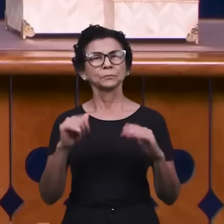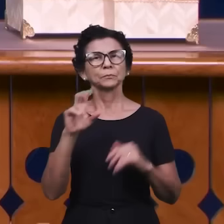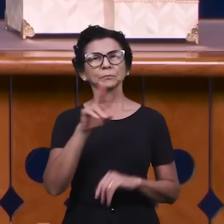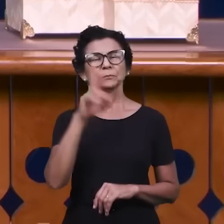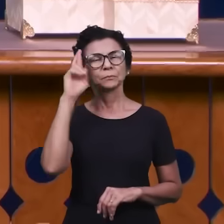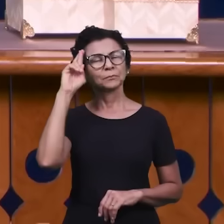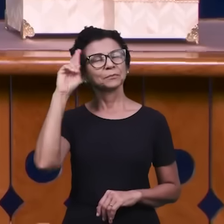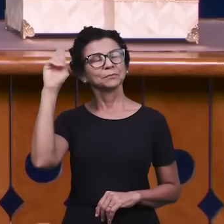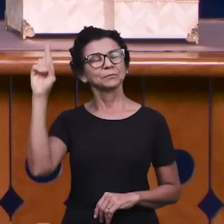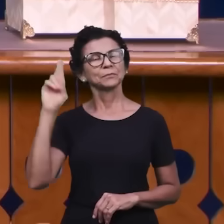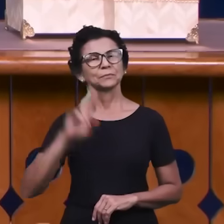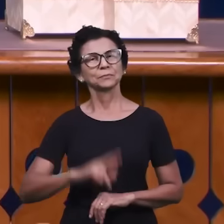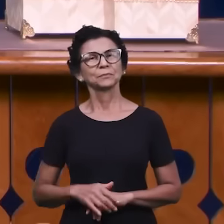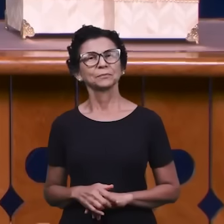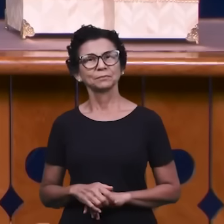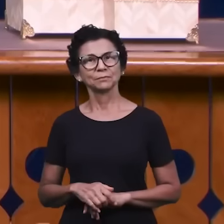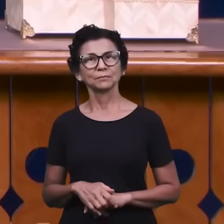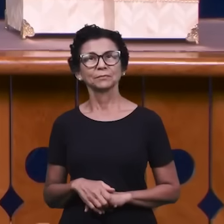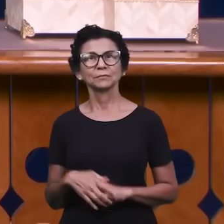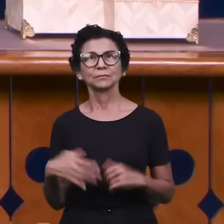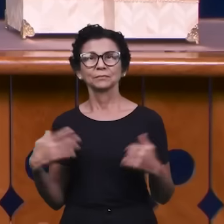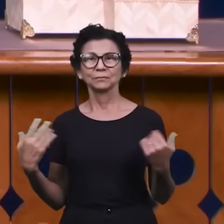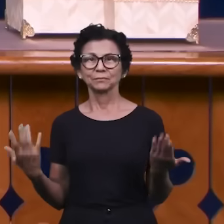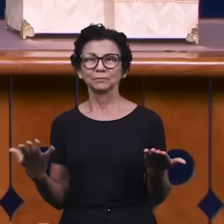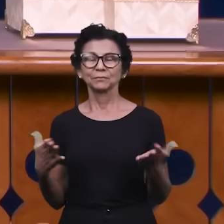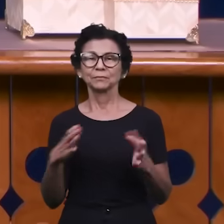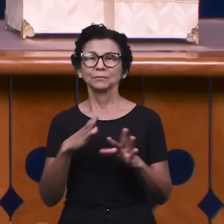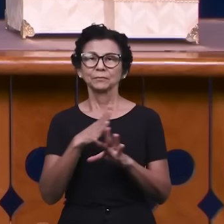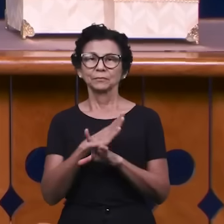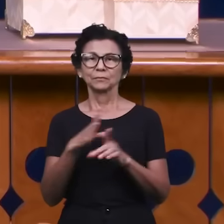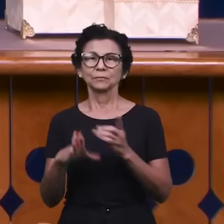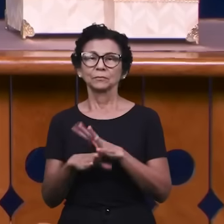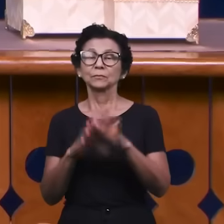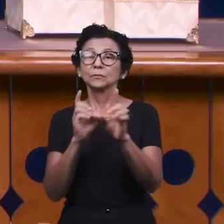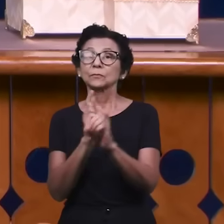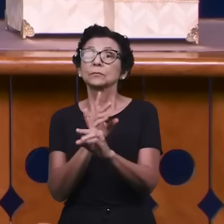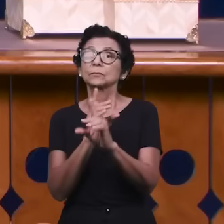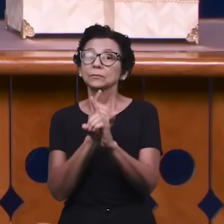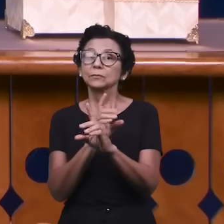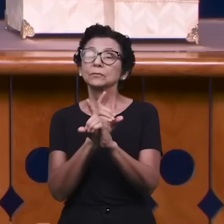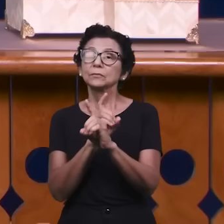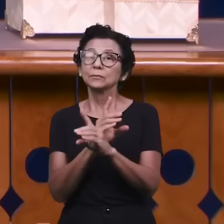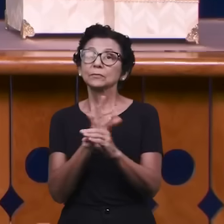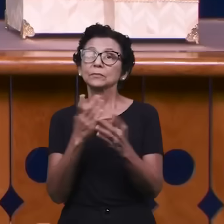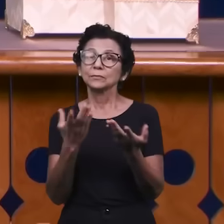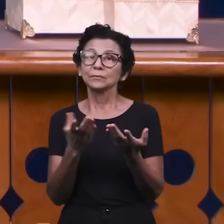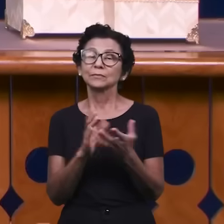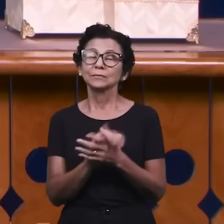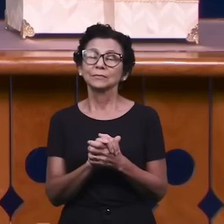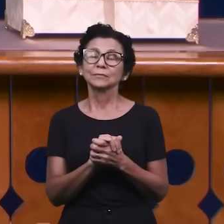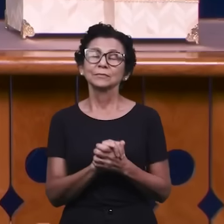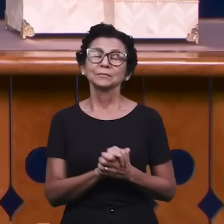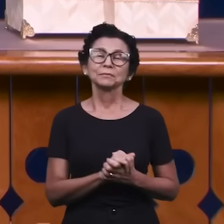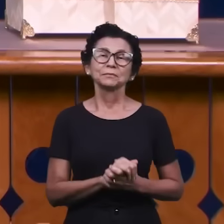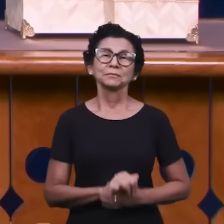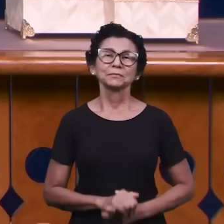Louvado seja o nome do Senhor por mais este aprendizado que Ele nos